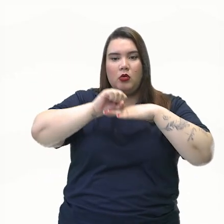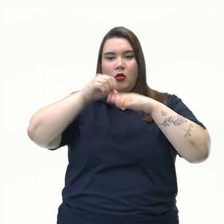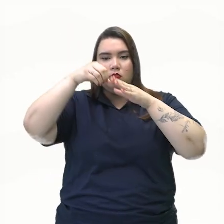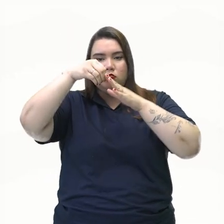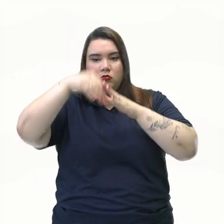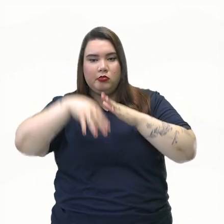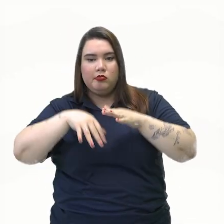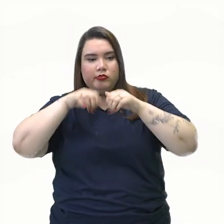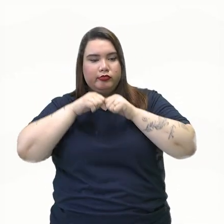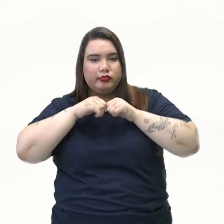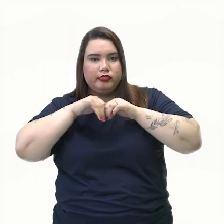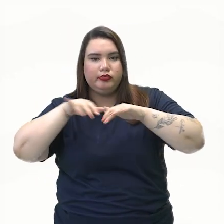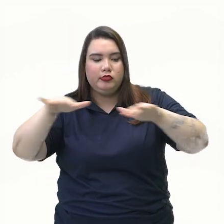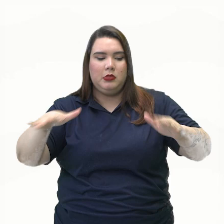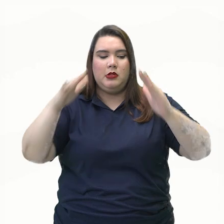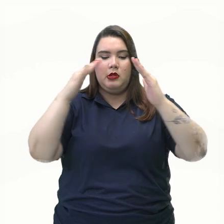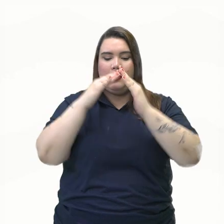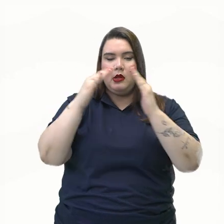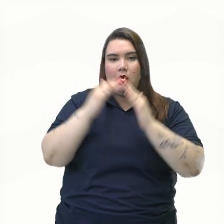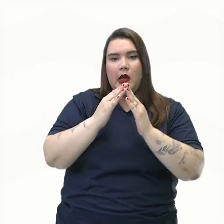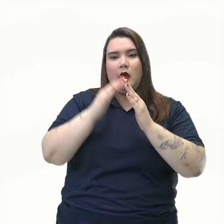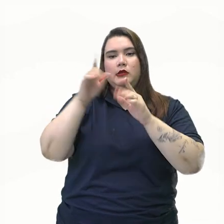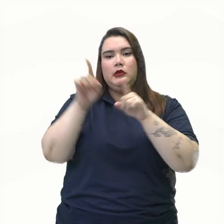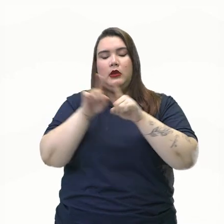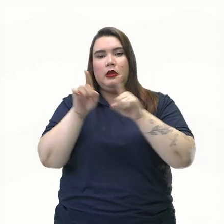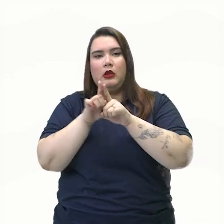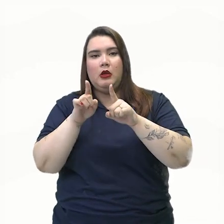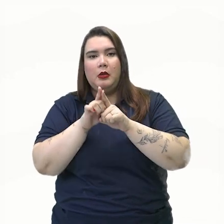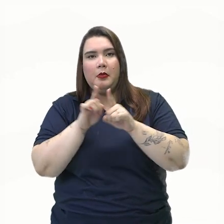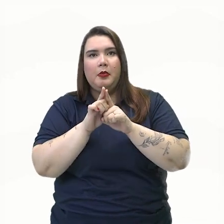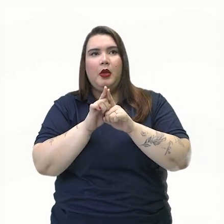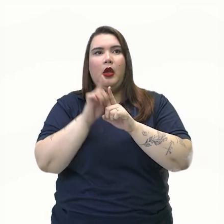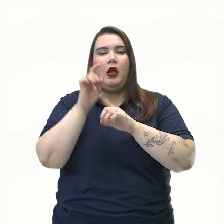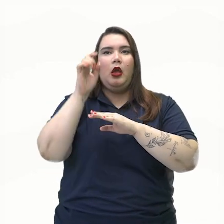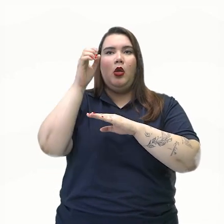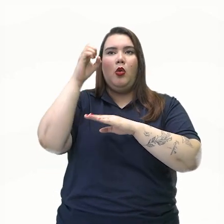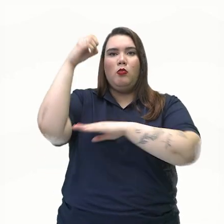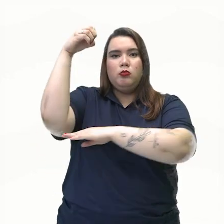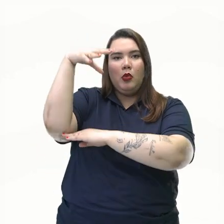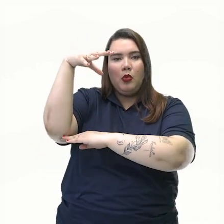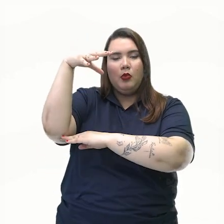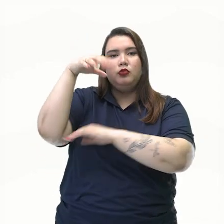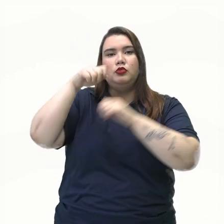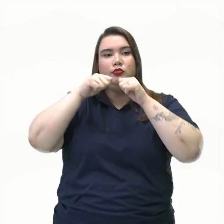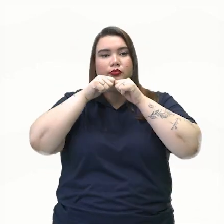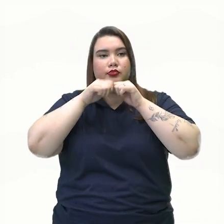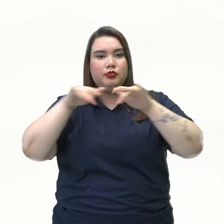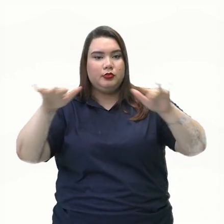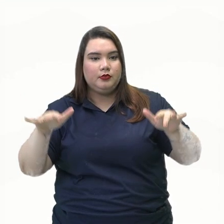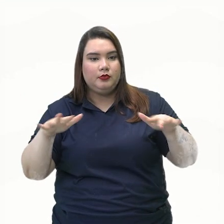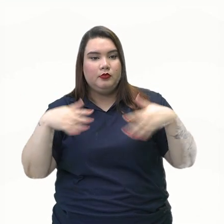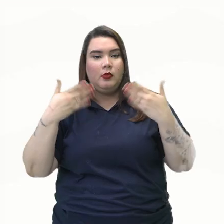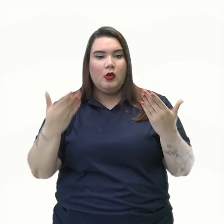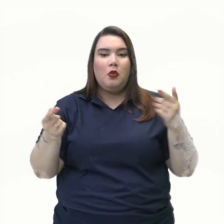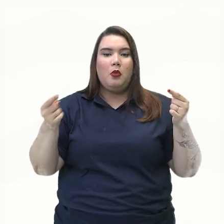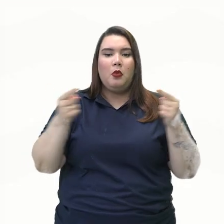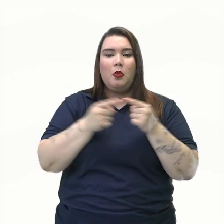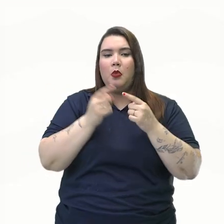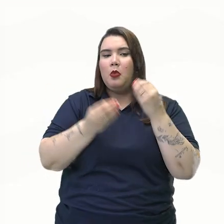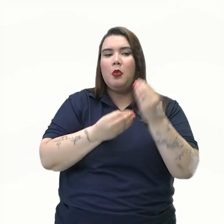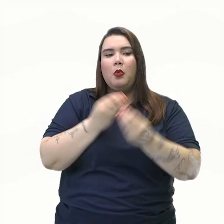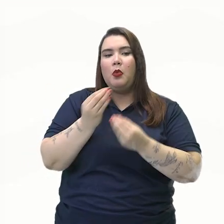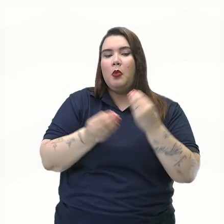tenho o quadro elétrico. Quando se tem essa ideia aí, muito importante da energia